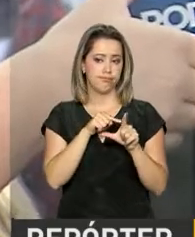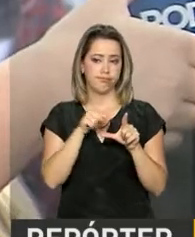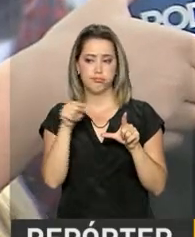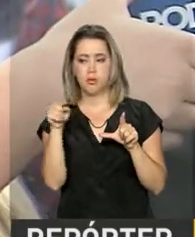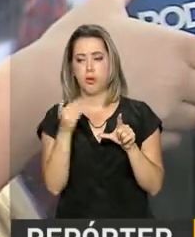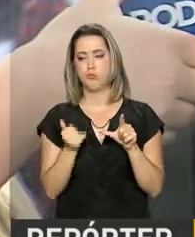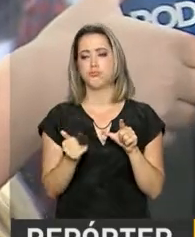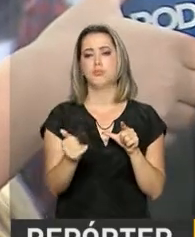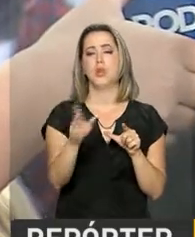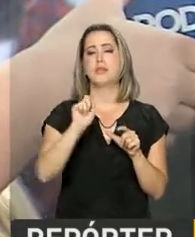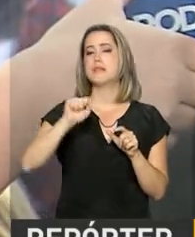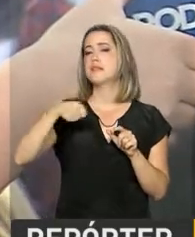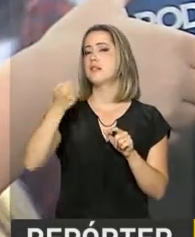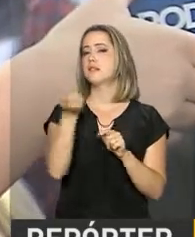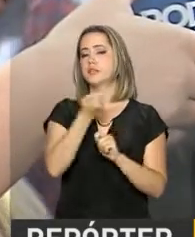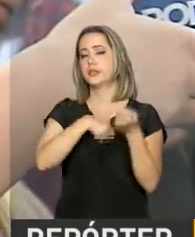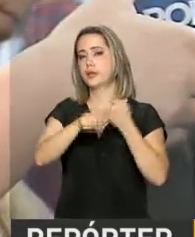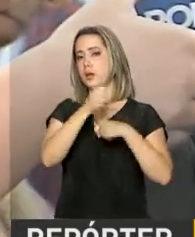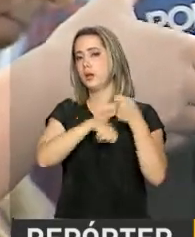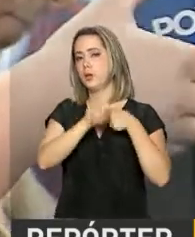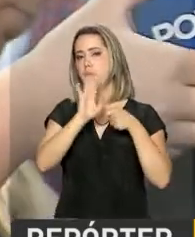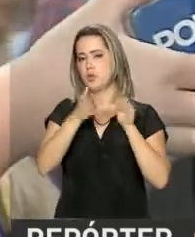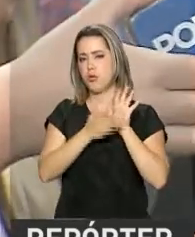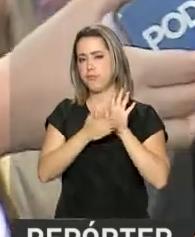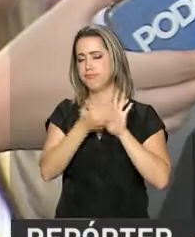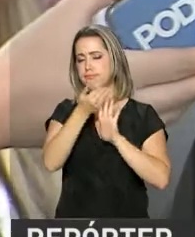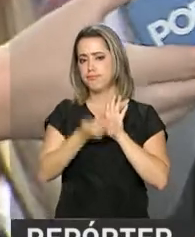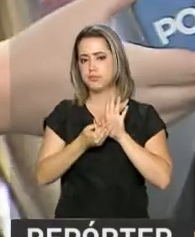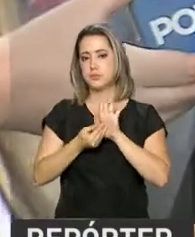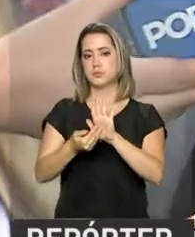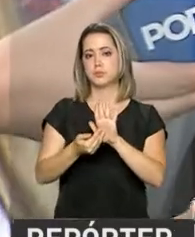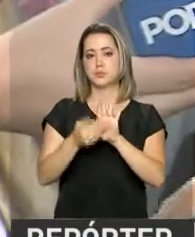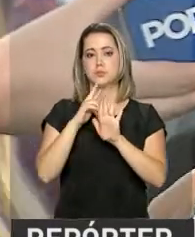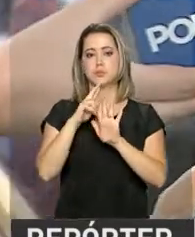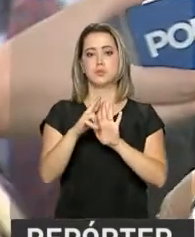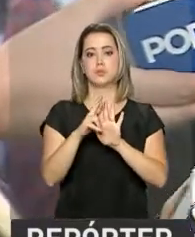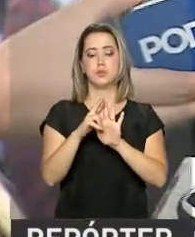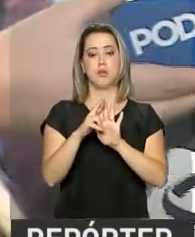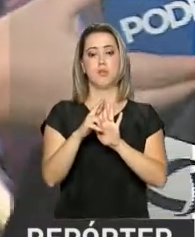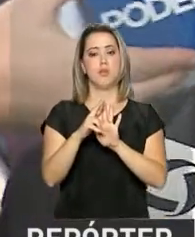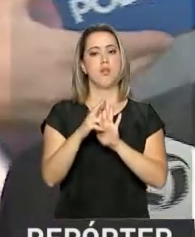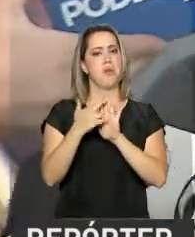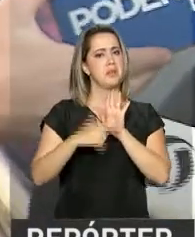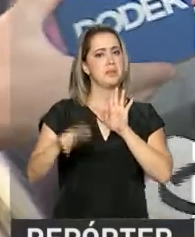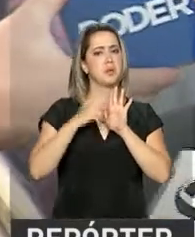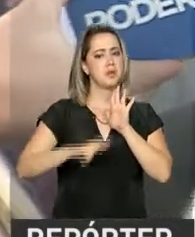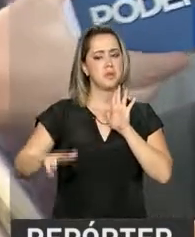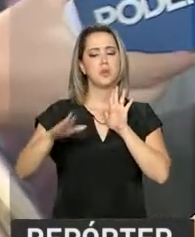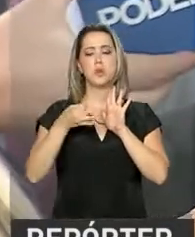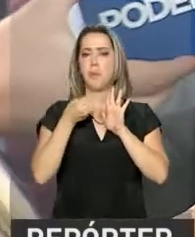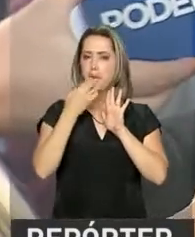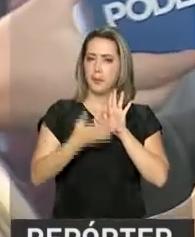sinalizações que a economia já tem apresentado resultados a de recuperação